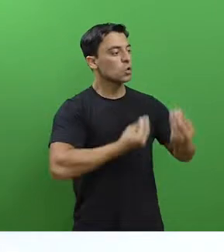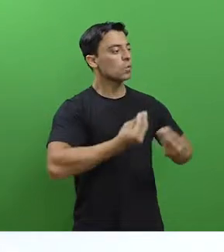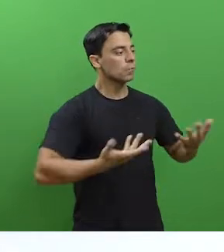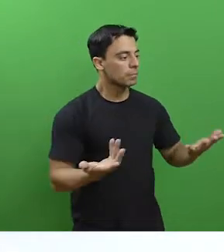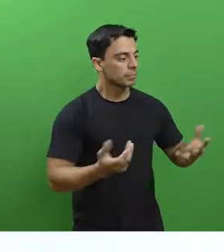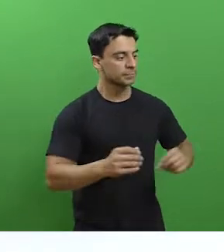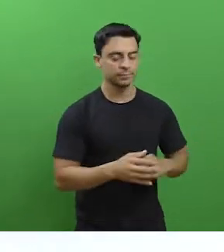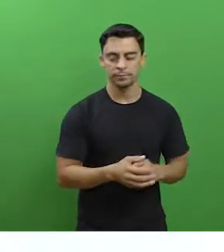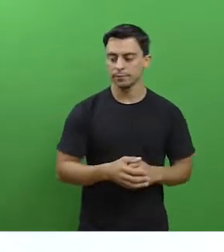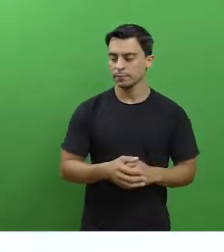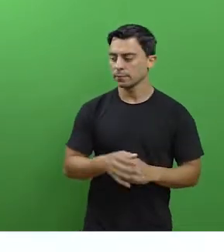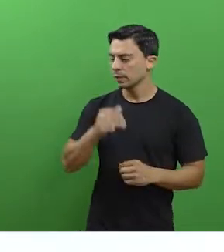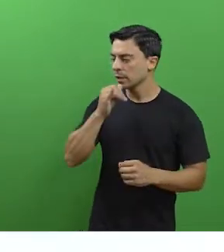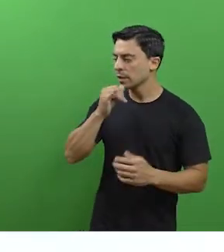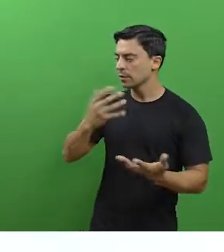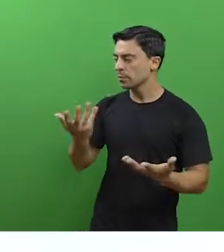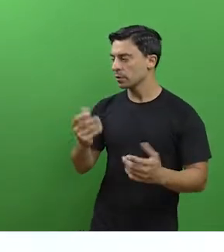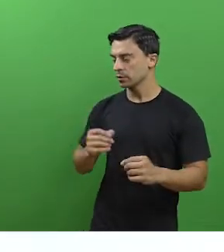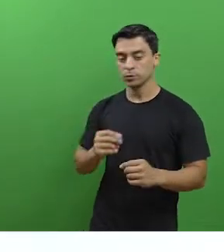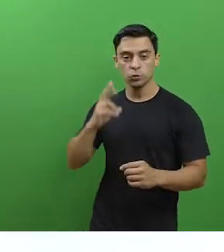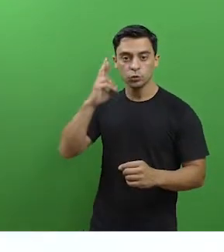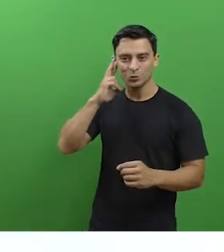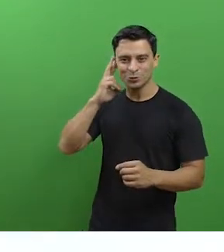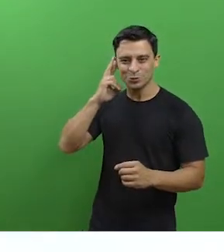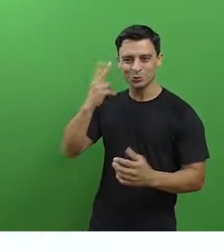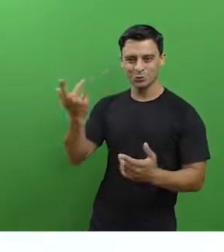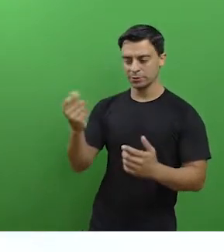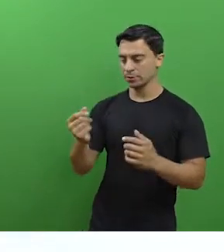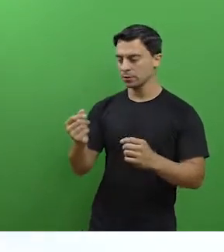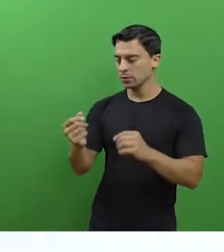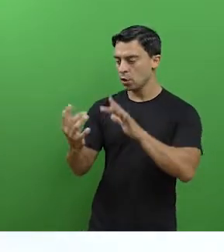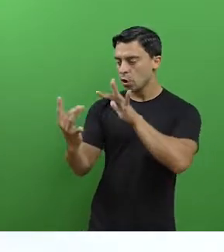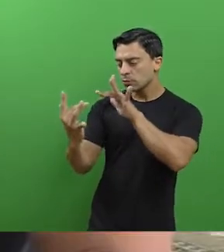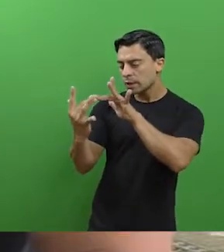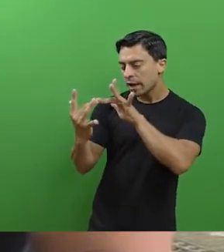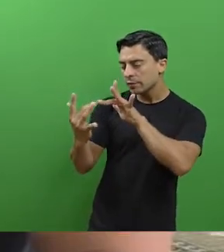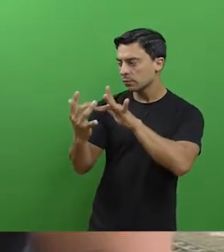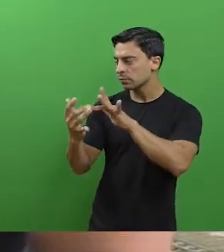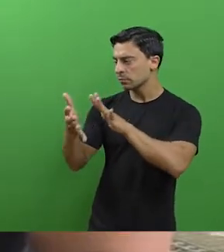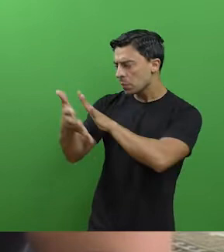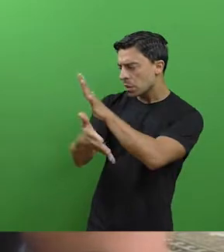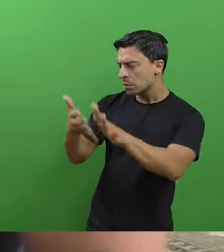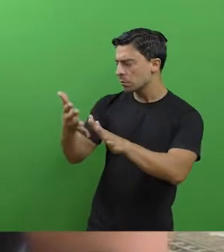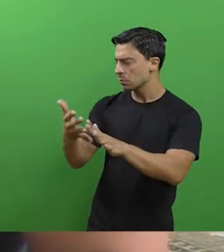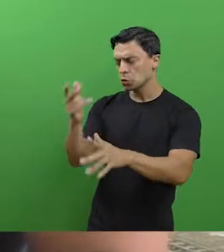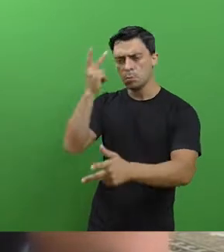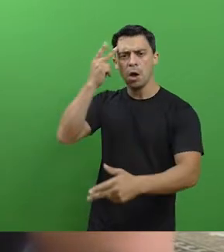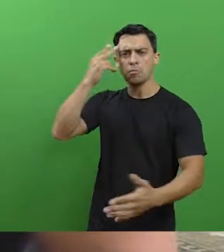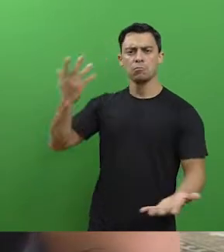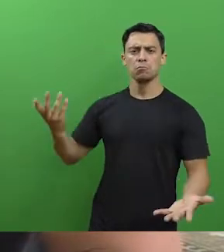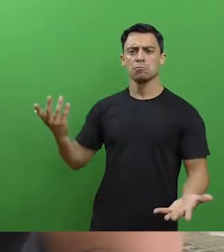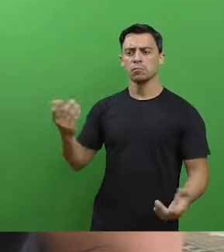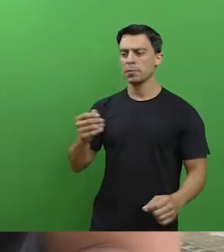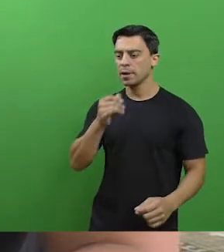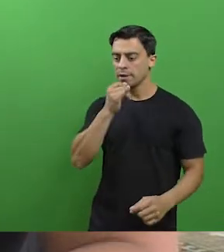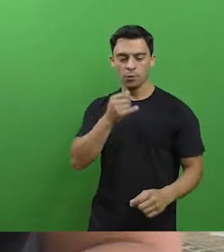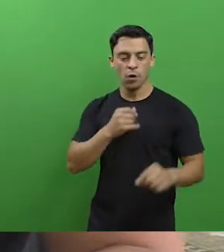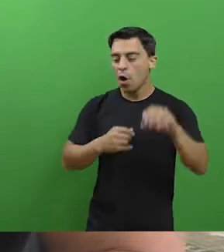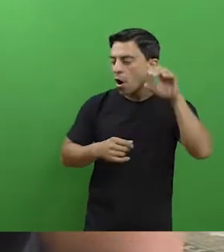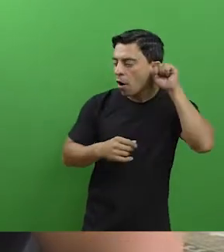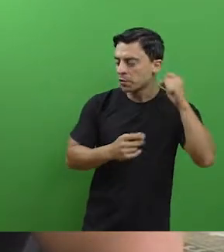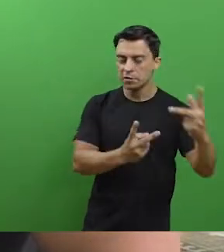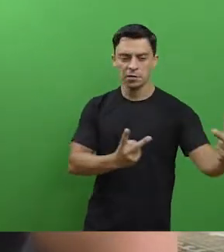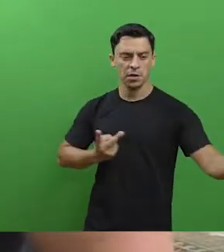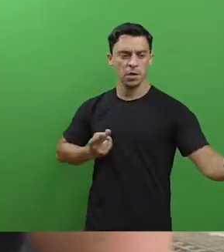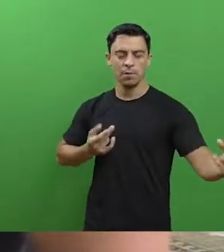surdos, eles aprendem, se eles tiverem contato com o idioma, com a língua, eles aprendem naturalmente, como um ouvinte. Vamos fazer uma